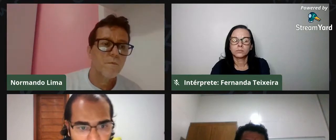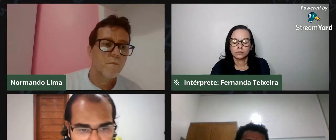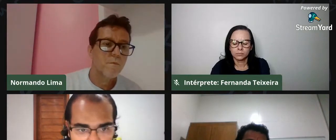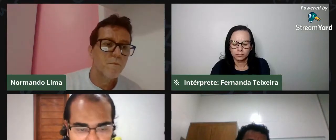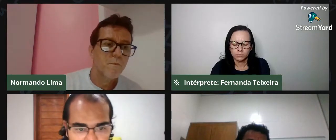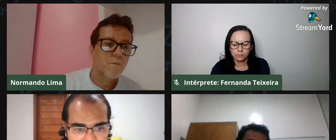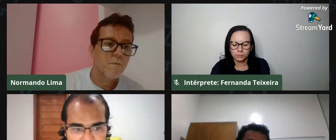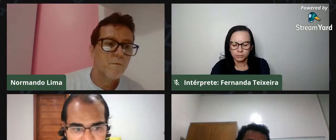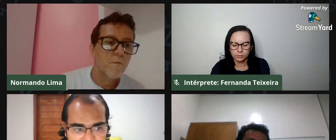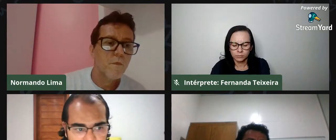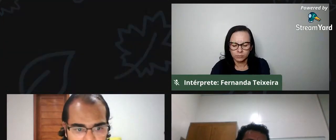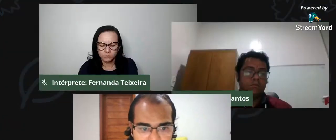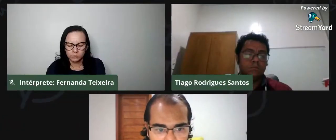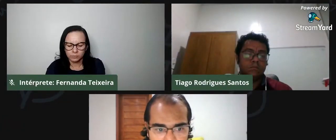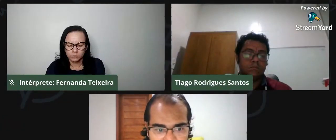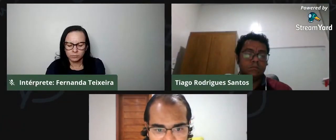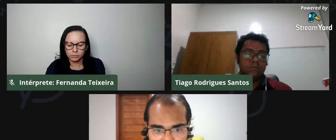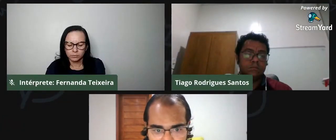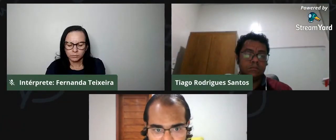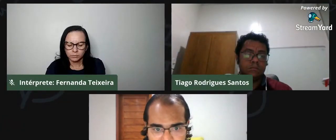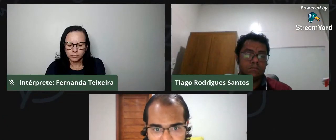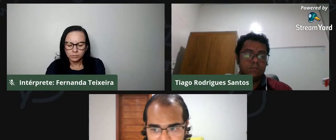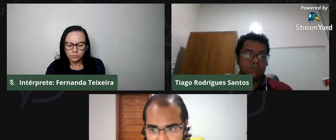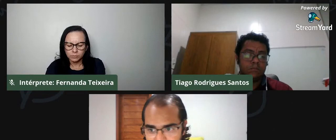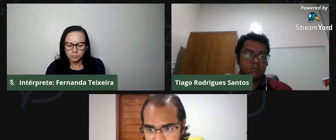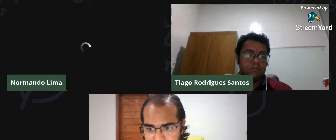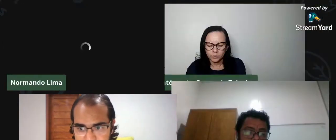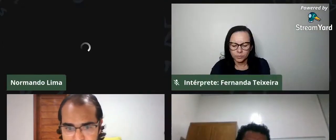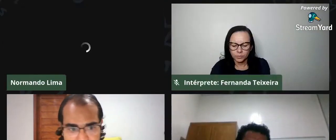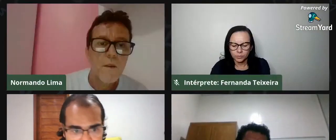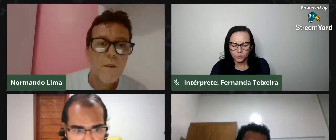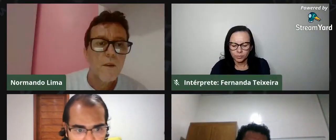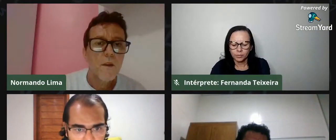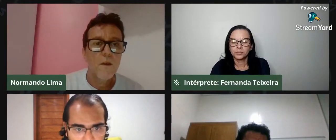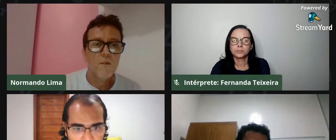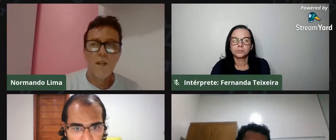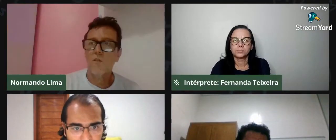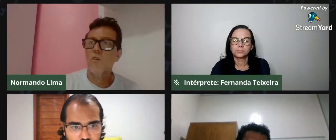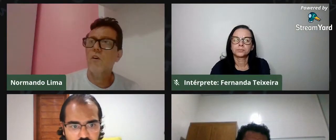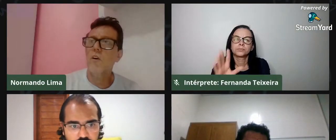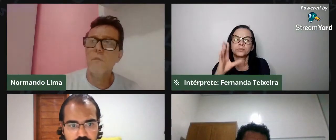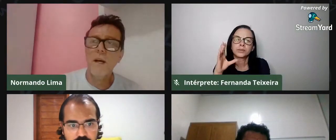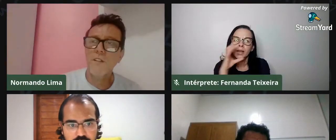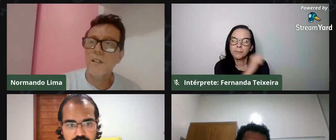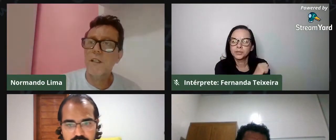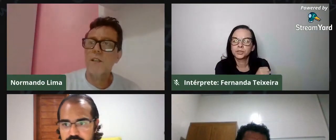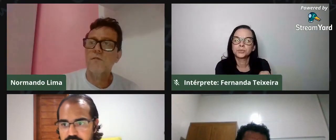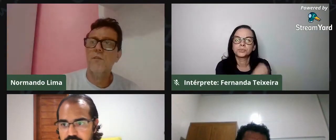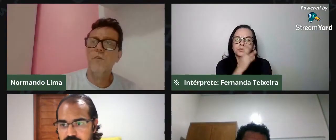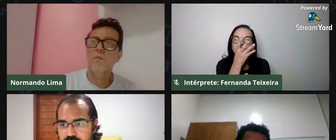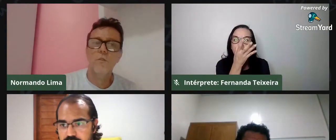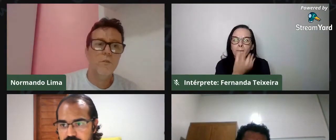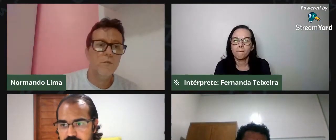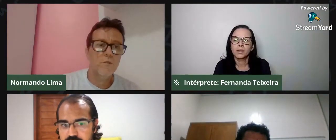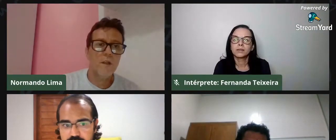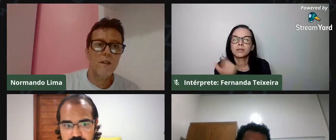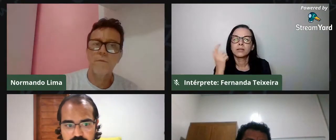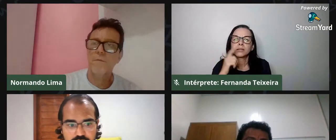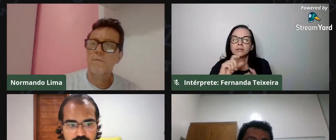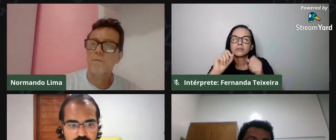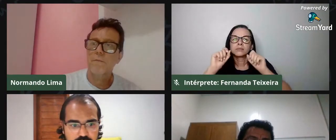Um minutinho. vou tentar ver se eu consigo baixar e projetar rapidinho. Já estou baixando aqui, viu,